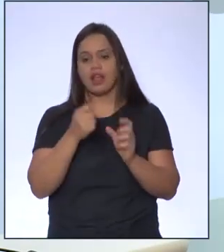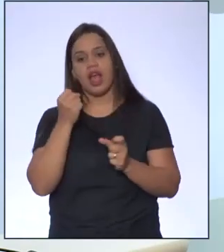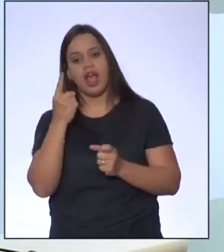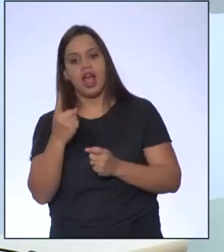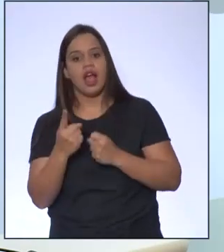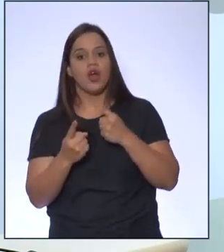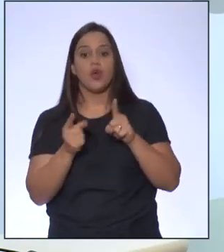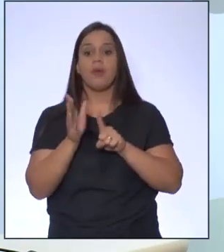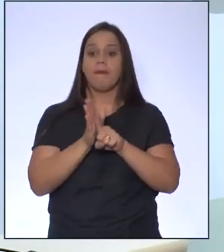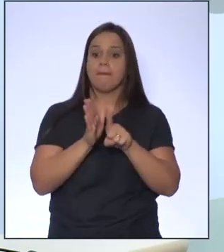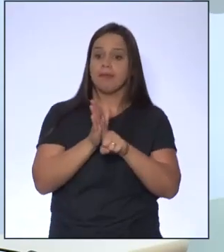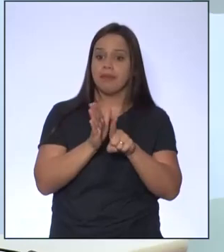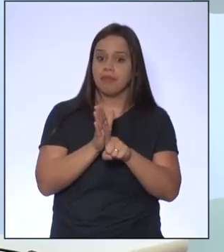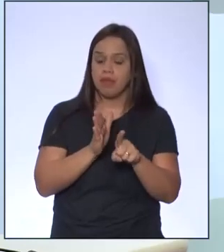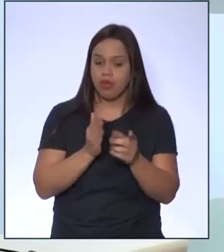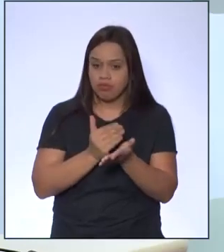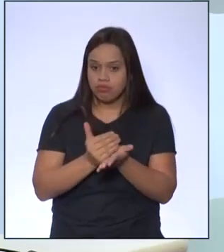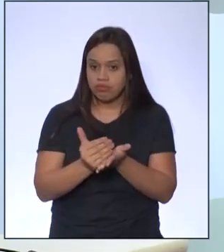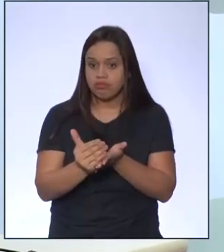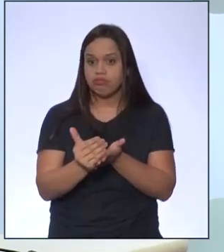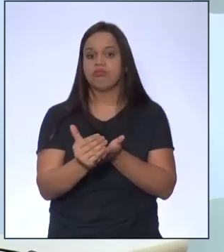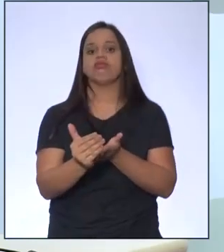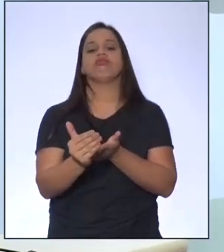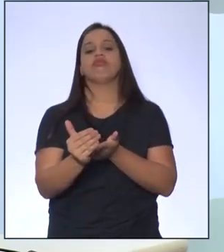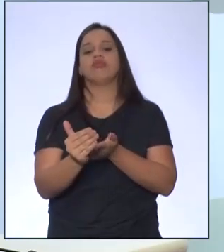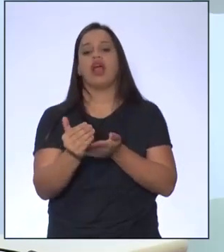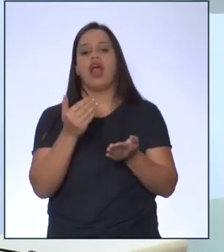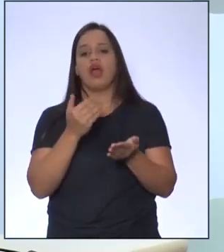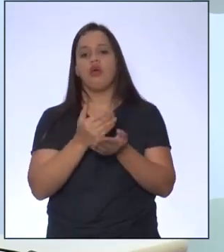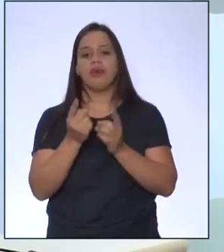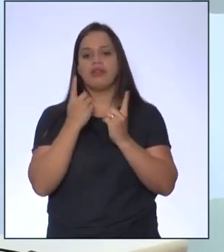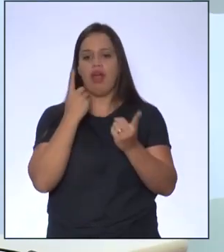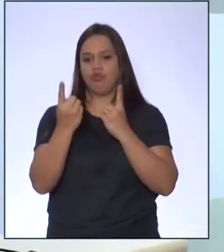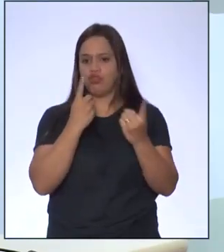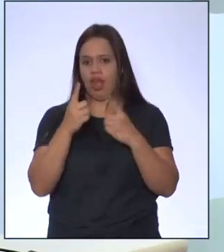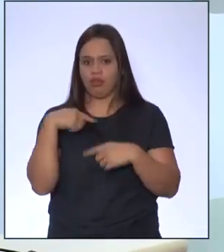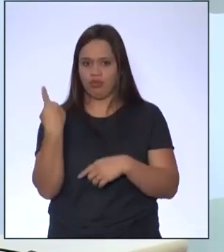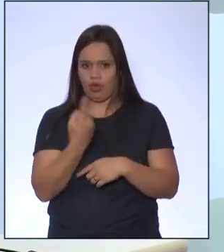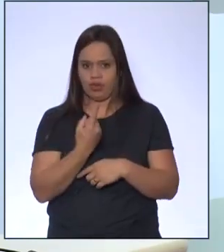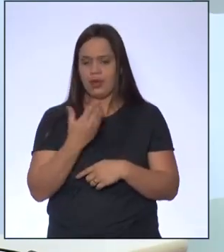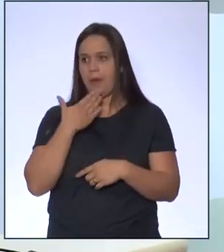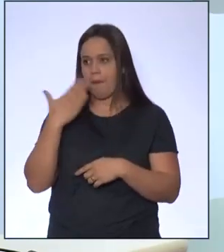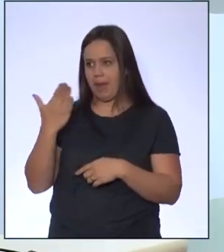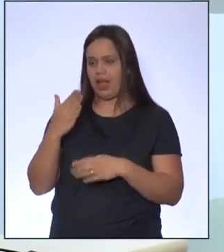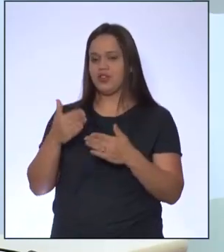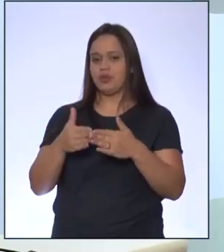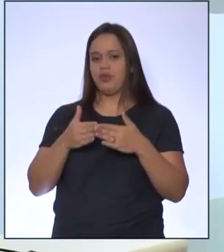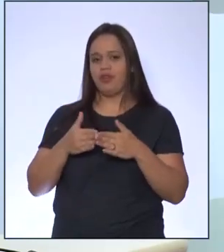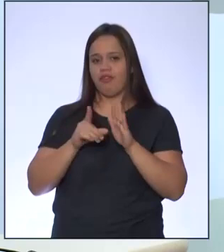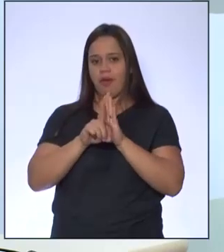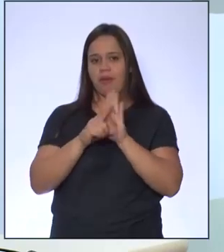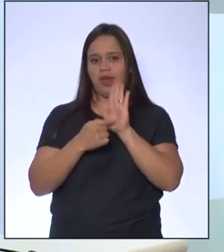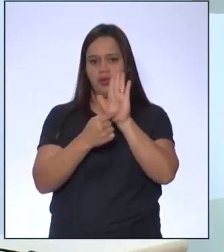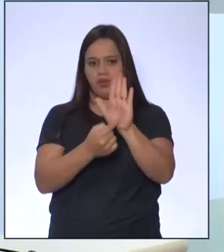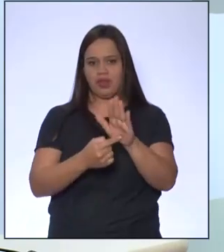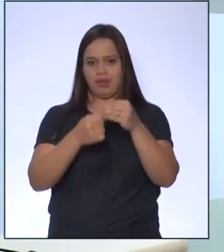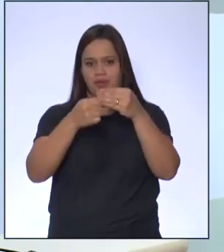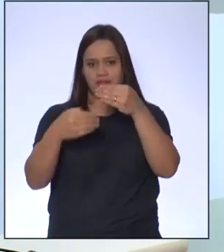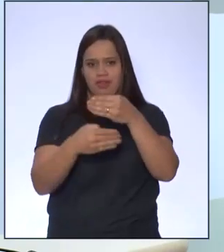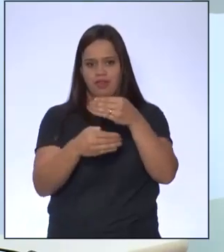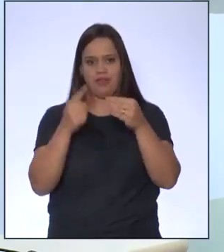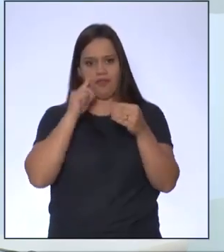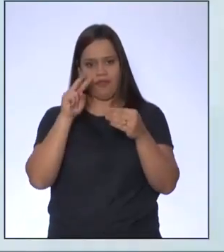perguntas iniciais, para iniciar o nosso diálogo. Então, eu peço para a direção para colocar essas questões para a gente na tela, por